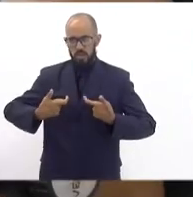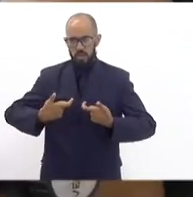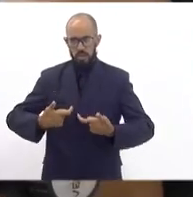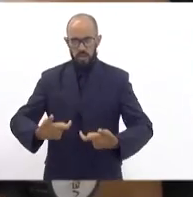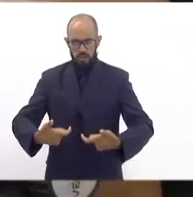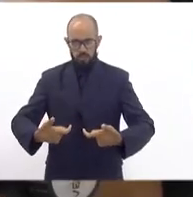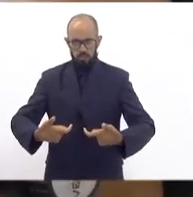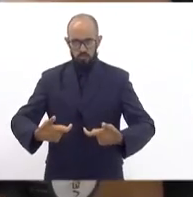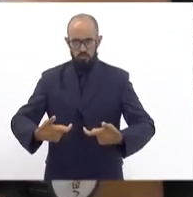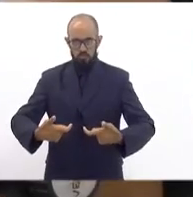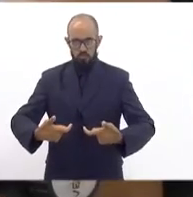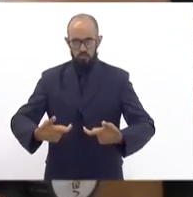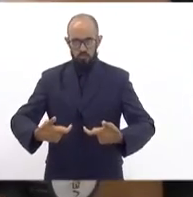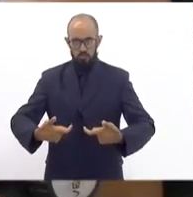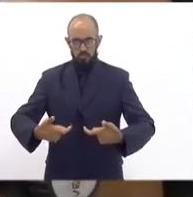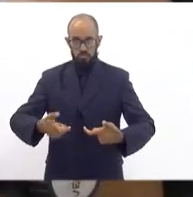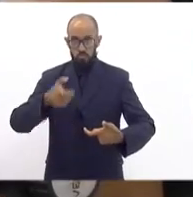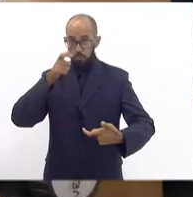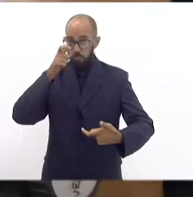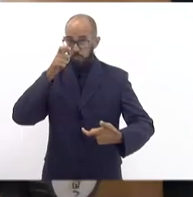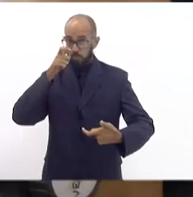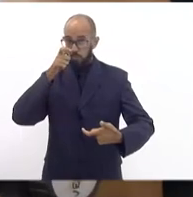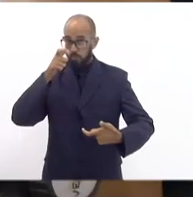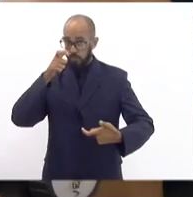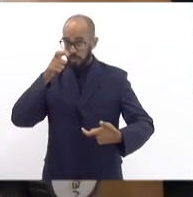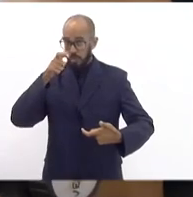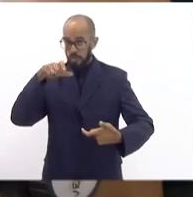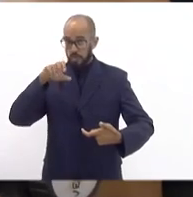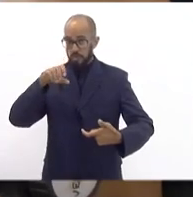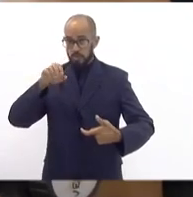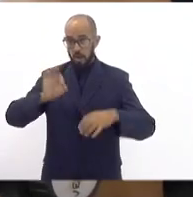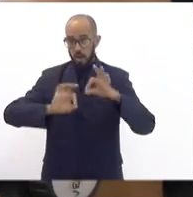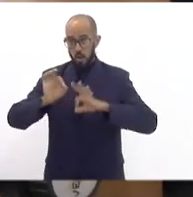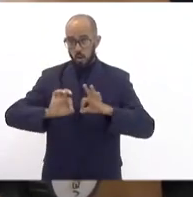de vista da ordem econômica mundial,